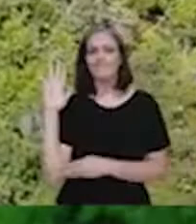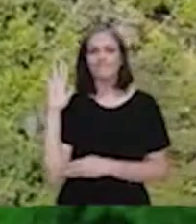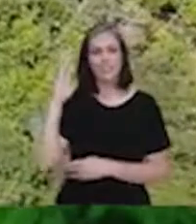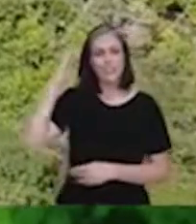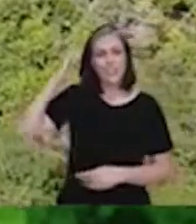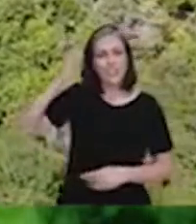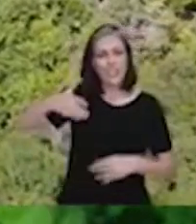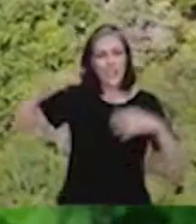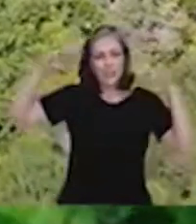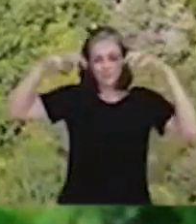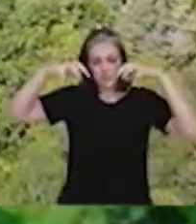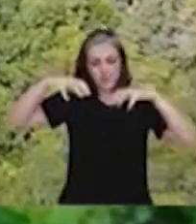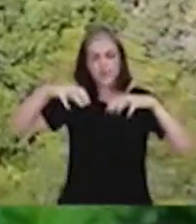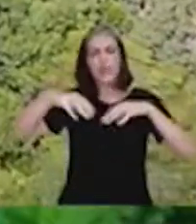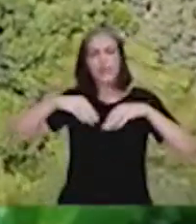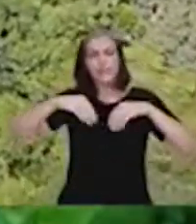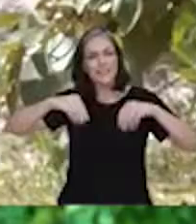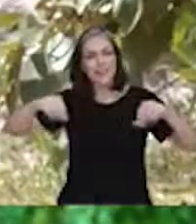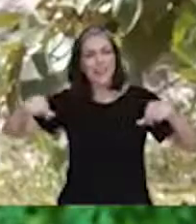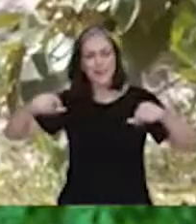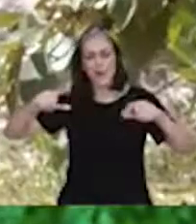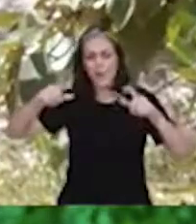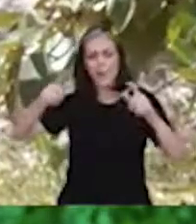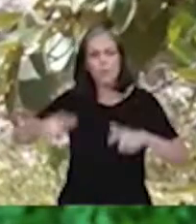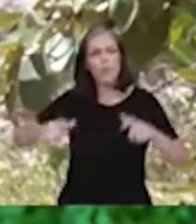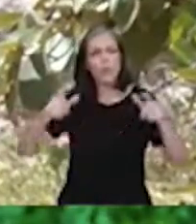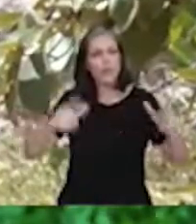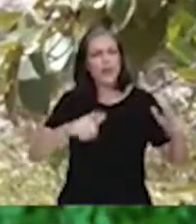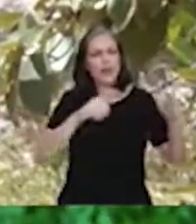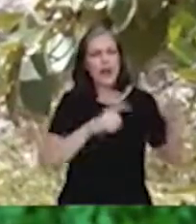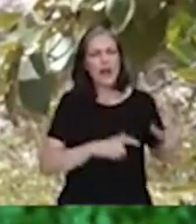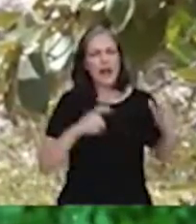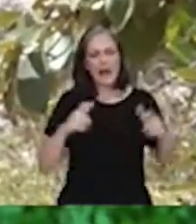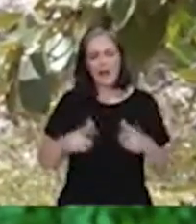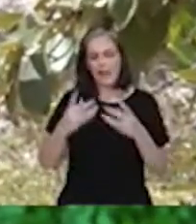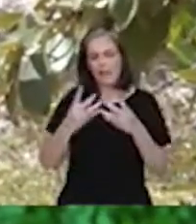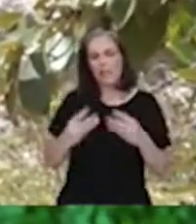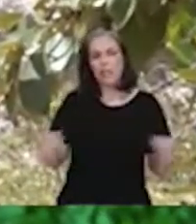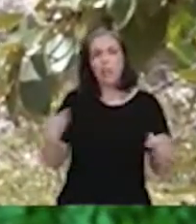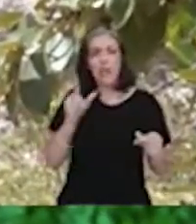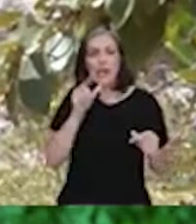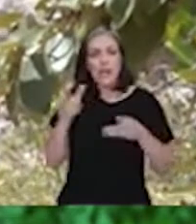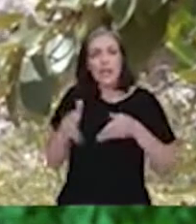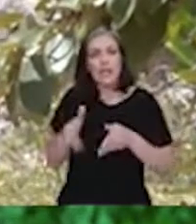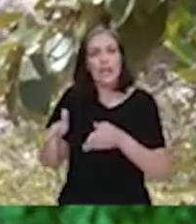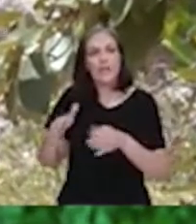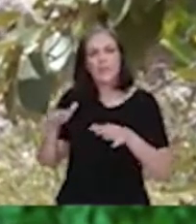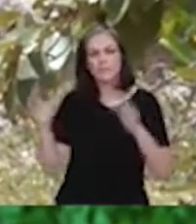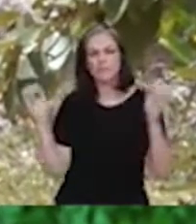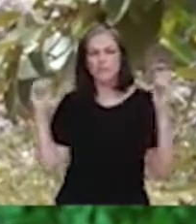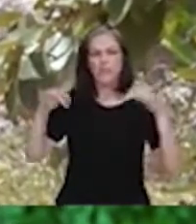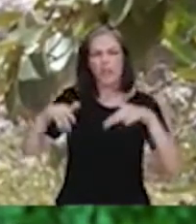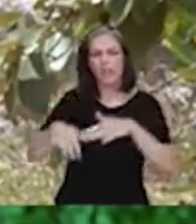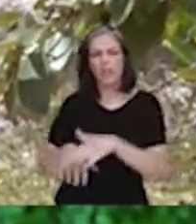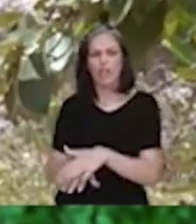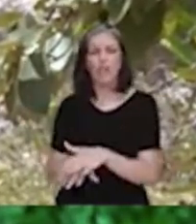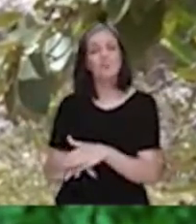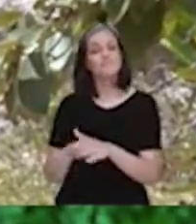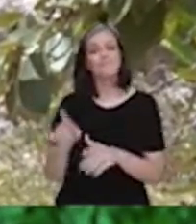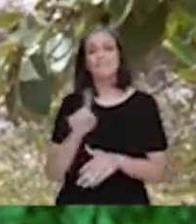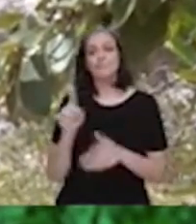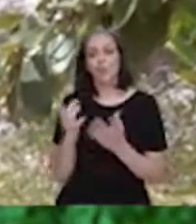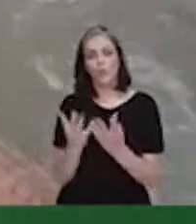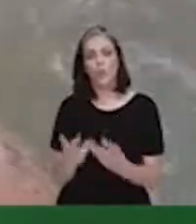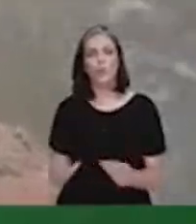Ela batia no solo causava erosão trazer a terra açoriano toda Nascente o Córrego aqui embaixo e não ensino